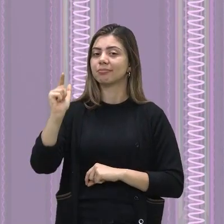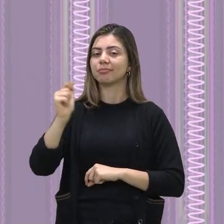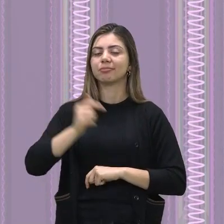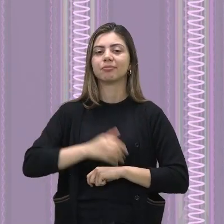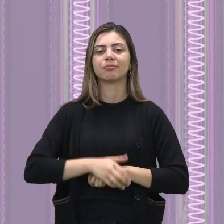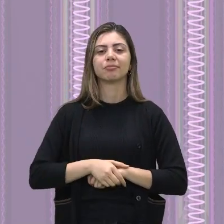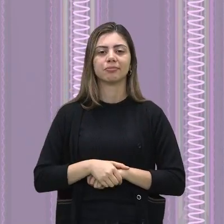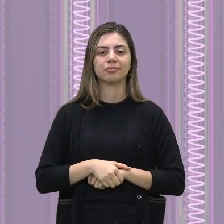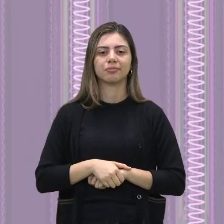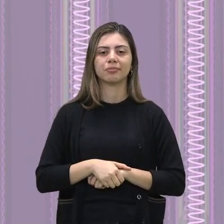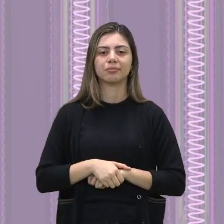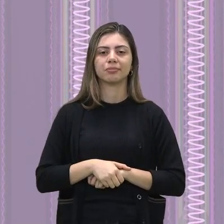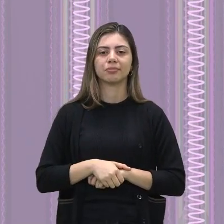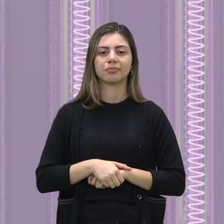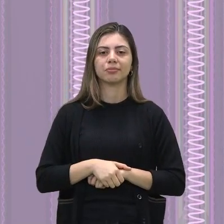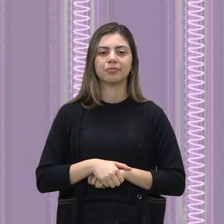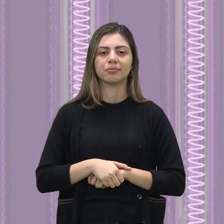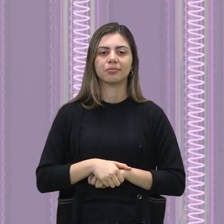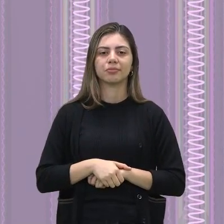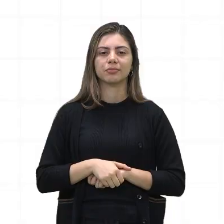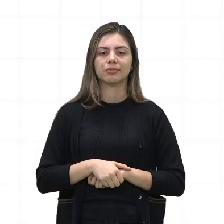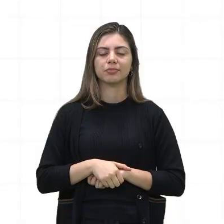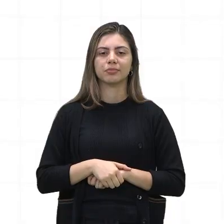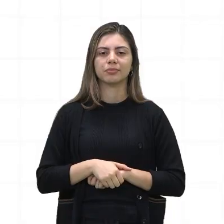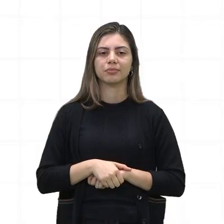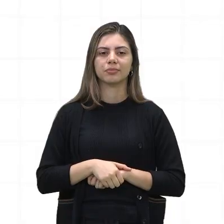aula. Olha só.